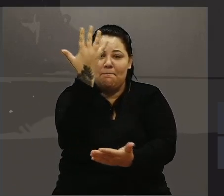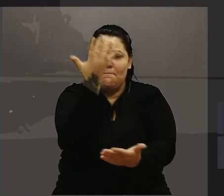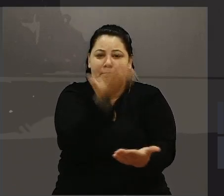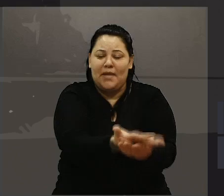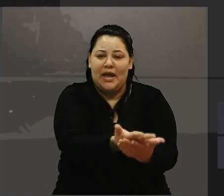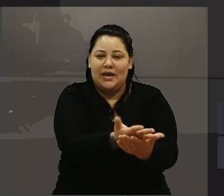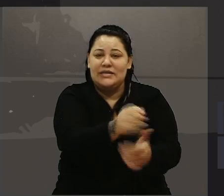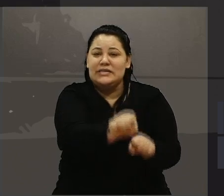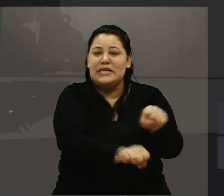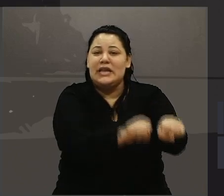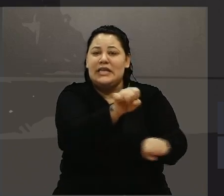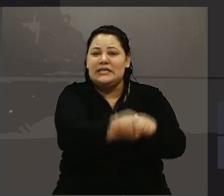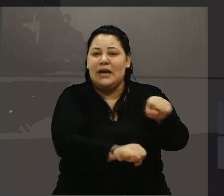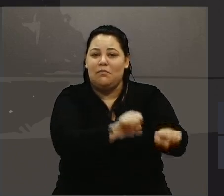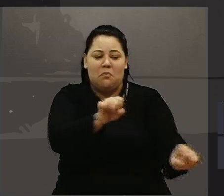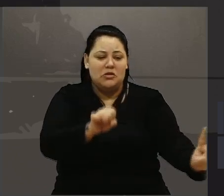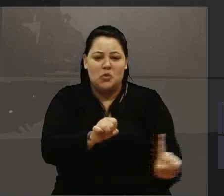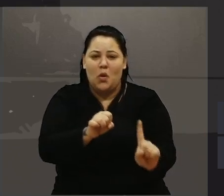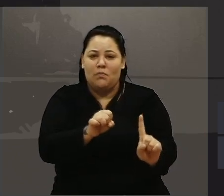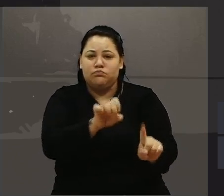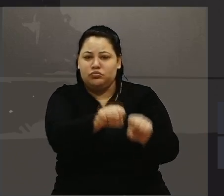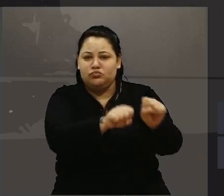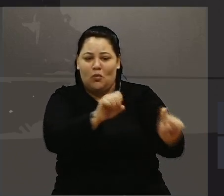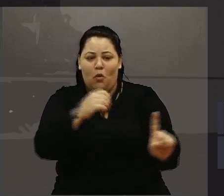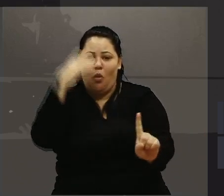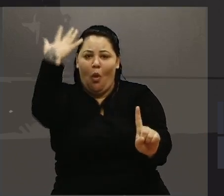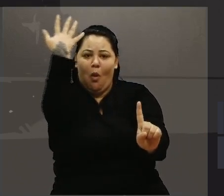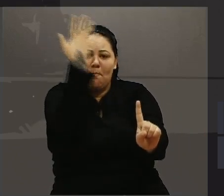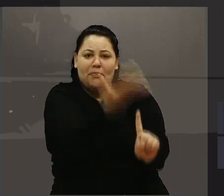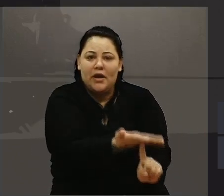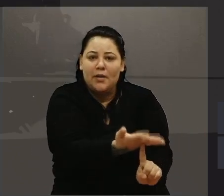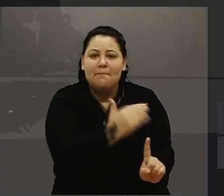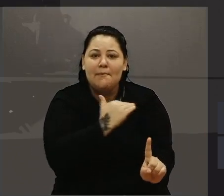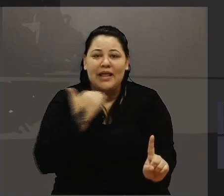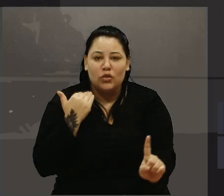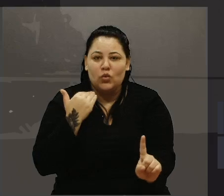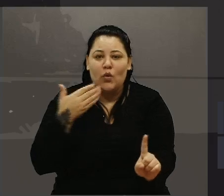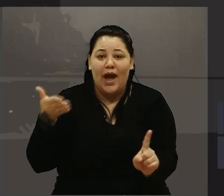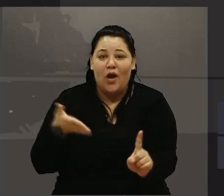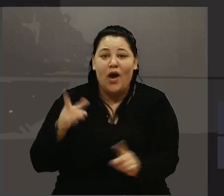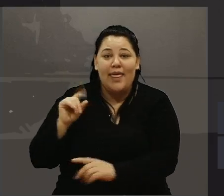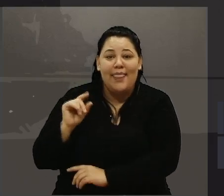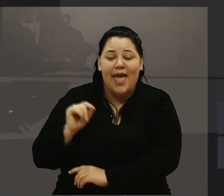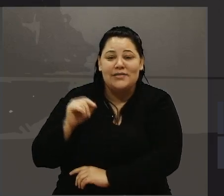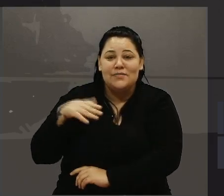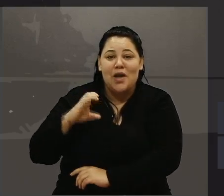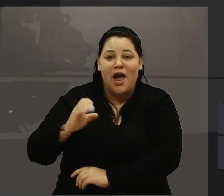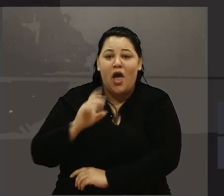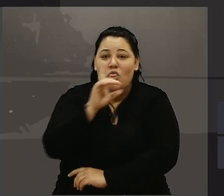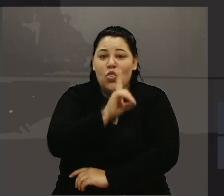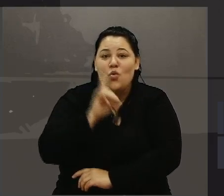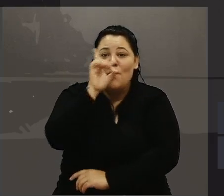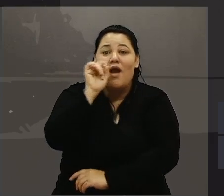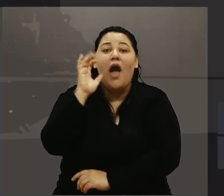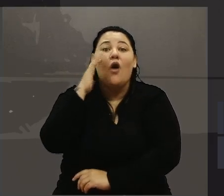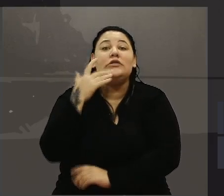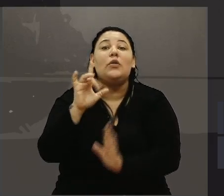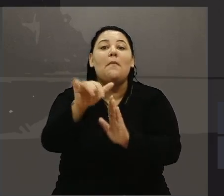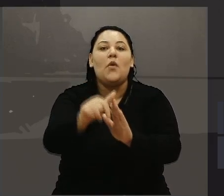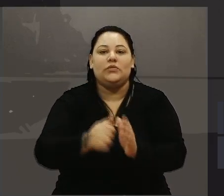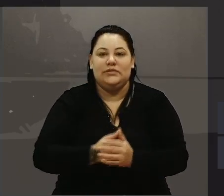matou o ciclista, isso foi agora dia 10 de março, num domingo. E o que aconteceu posteriormente? Pode